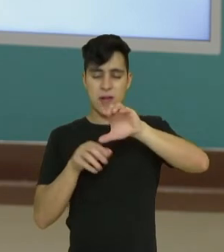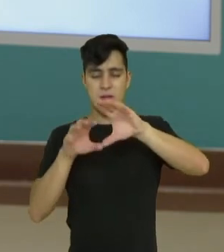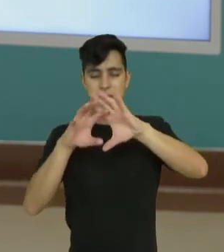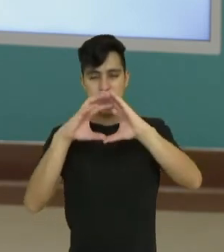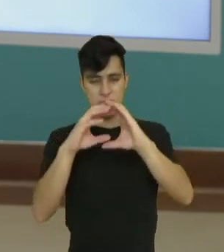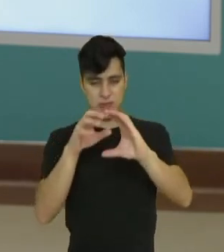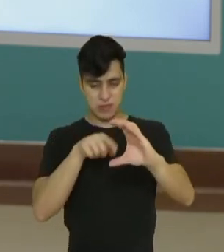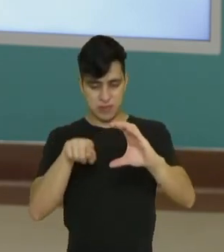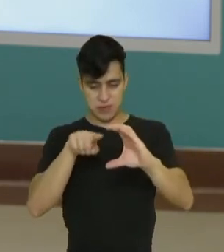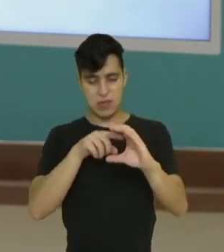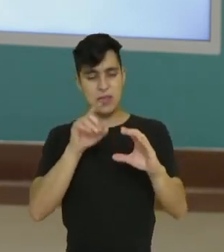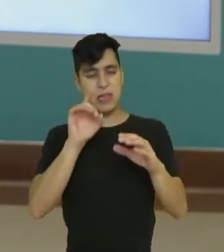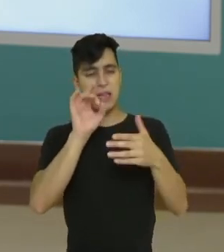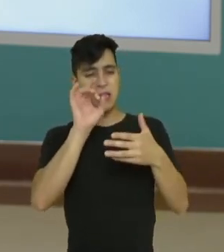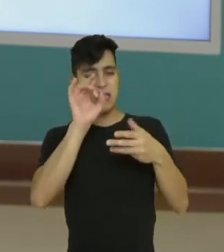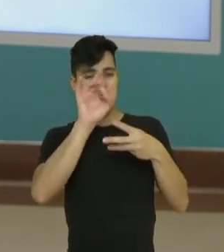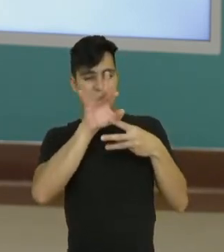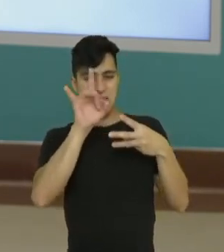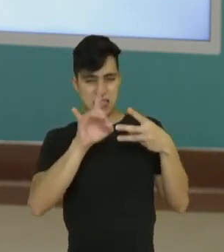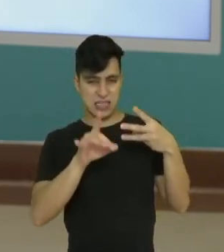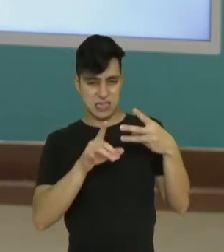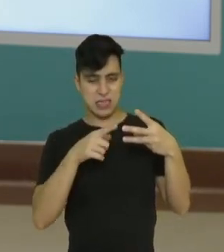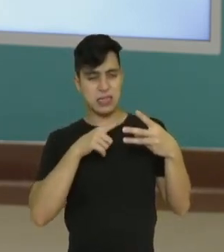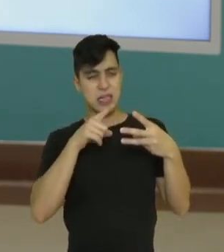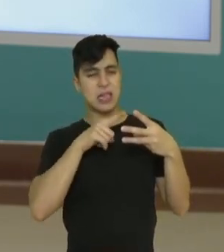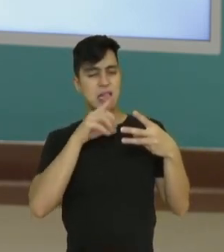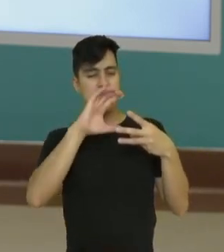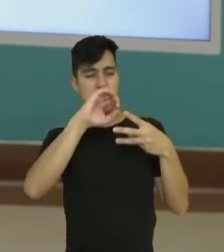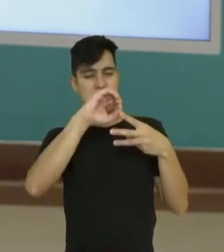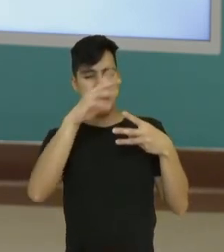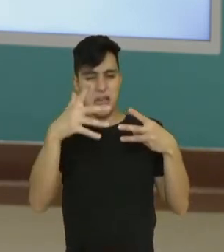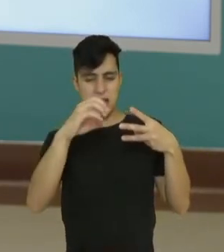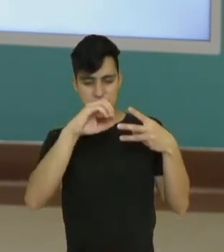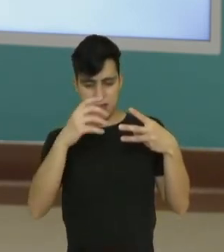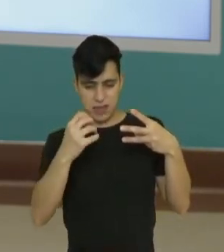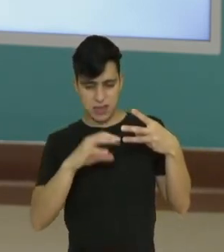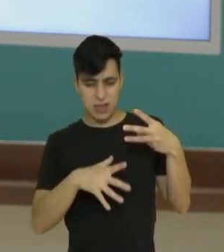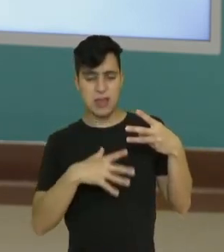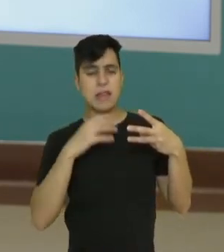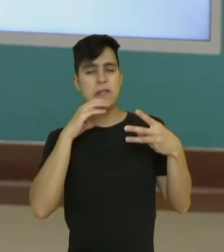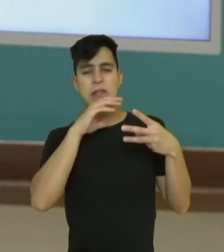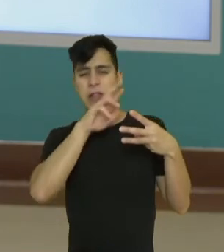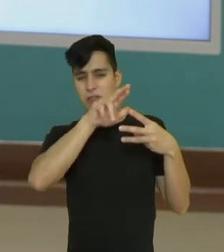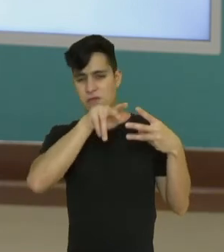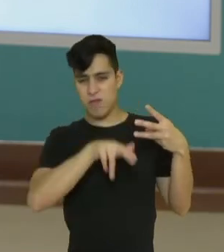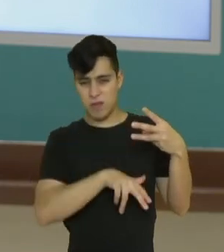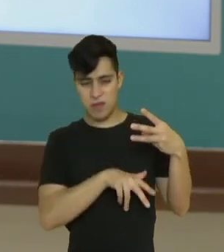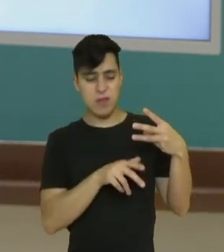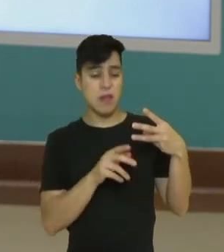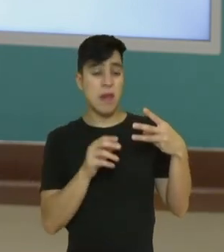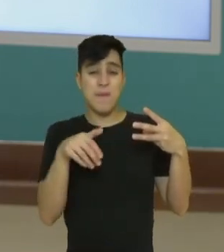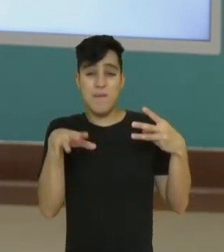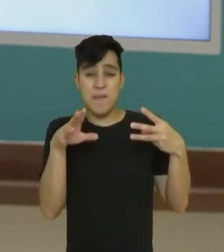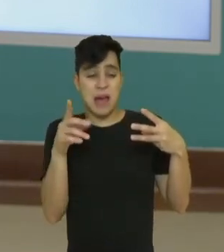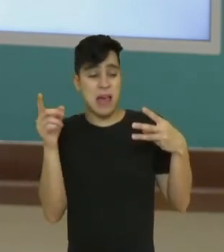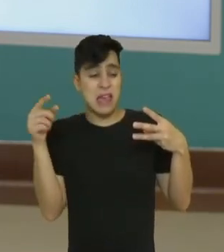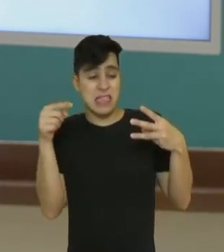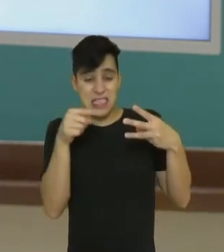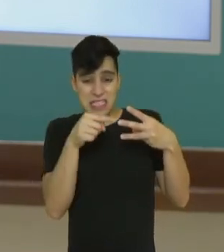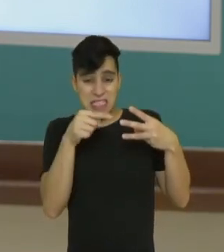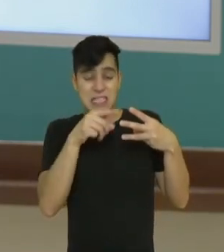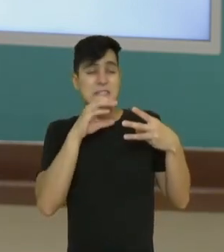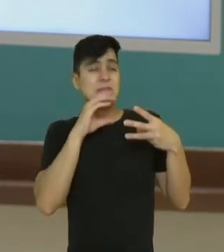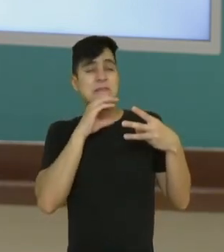características distintas e temperaturas diferentes, que vai tornando-se mais quente conforme nós vamos adentrando